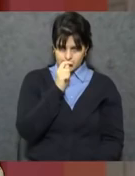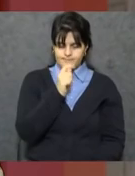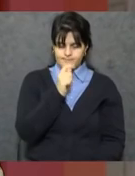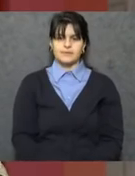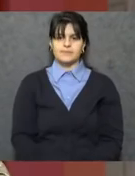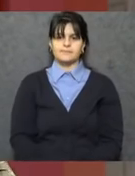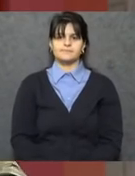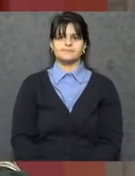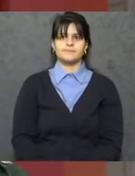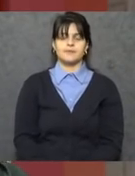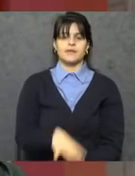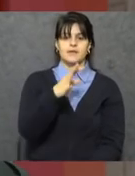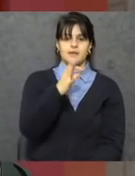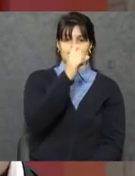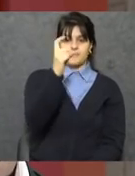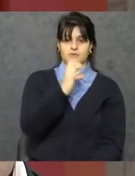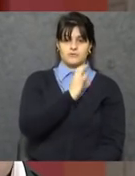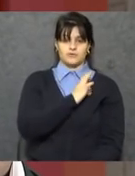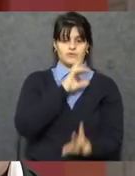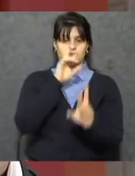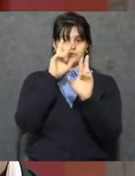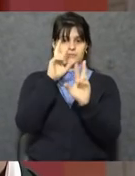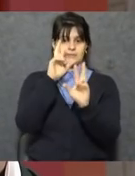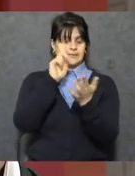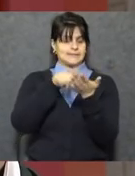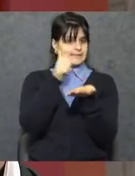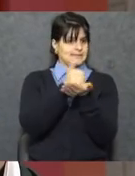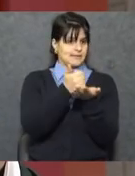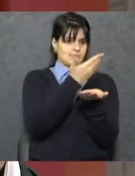Amém. A paz do Senhor esteja sempre convosco.